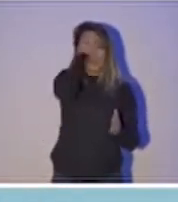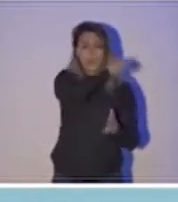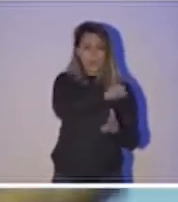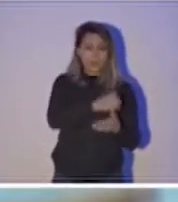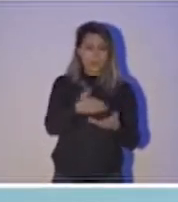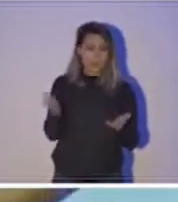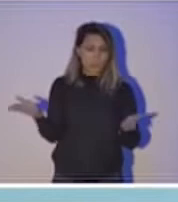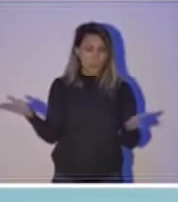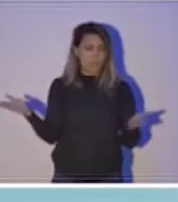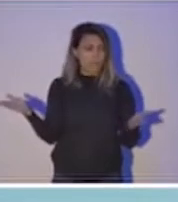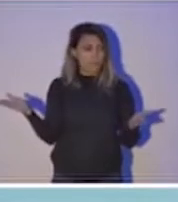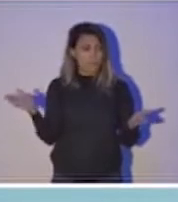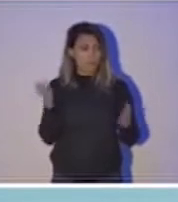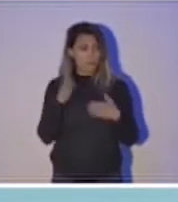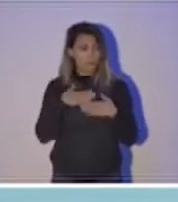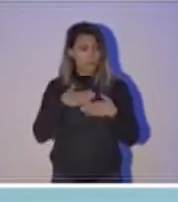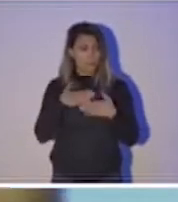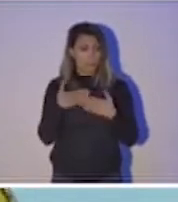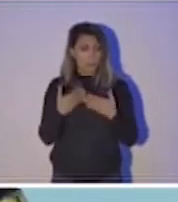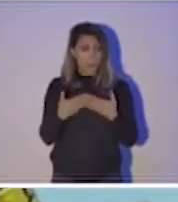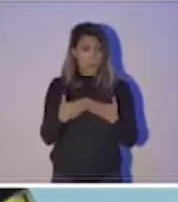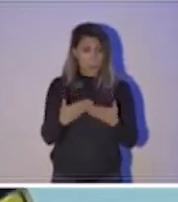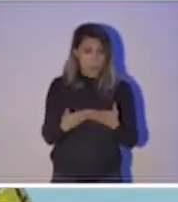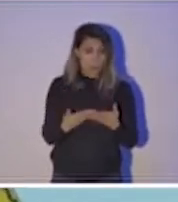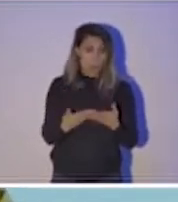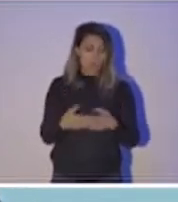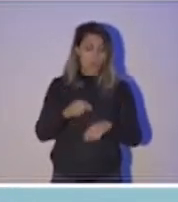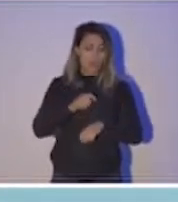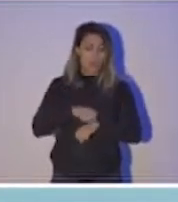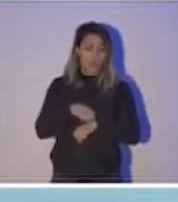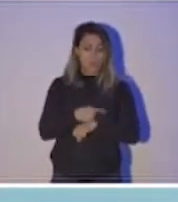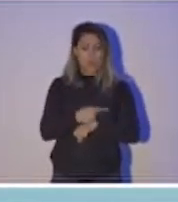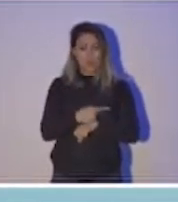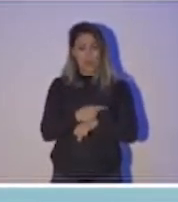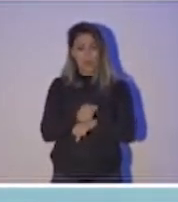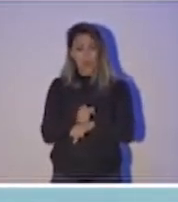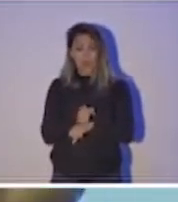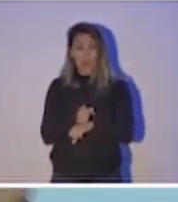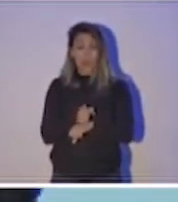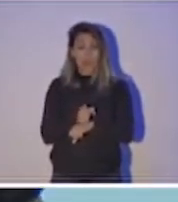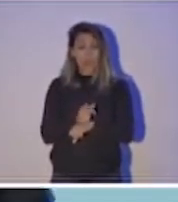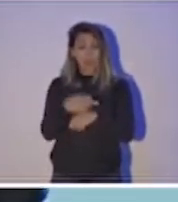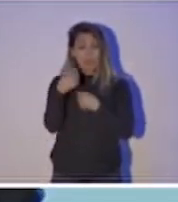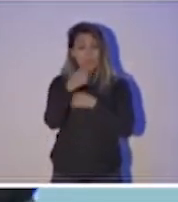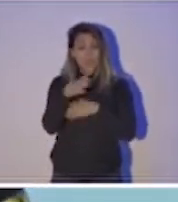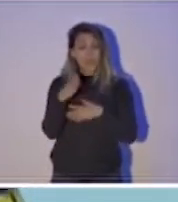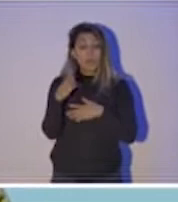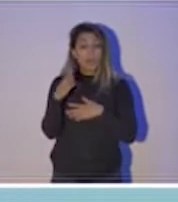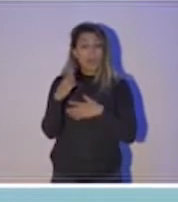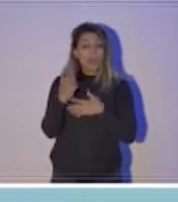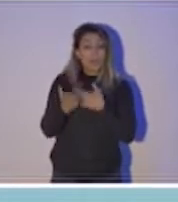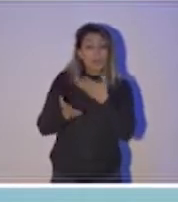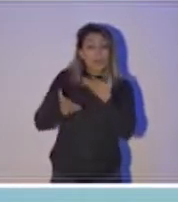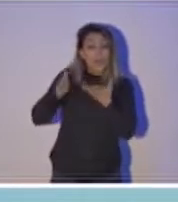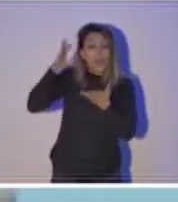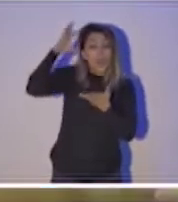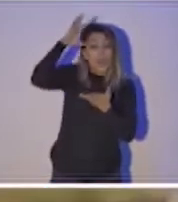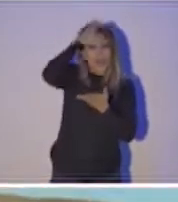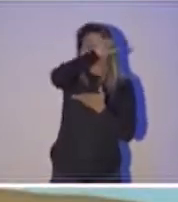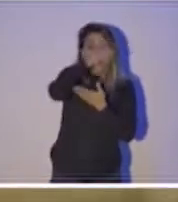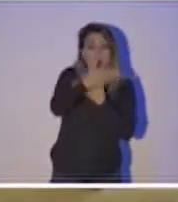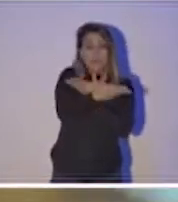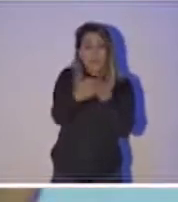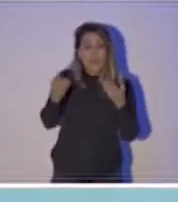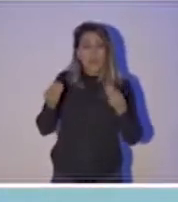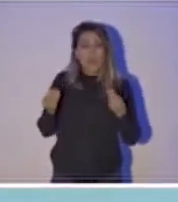desse tempo efetivamente é dedicado para a aprendizagem? Esse tempo tem que ser o máximo possível. Né?